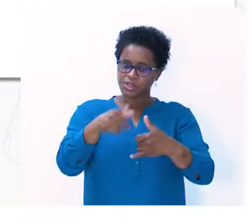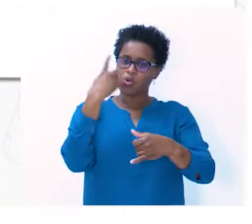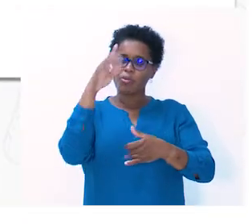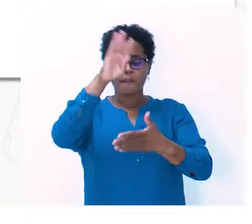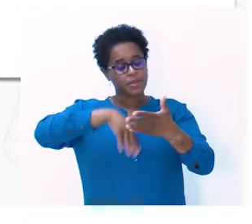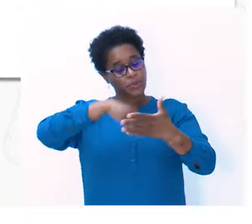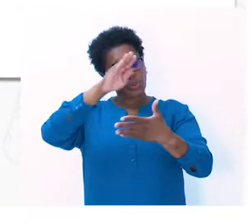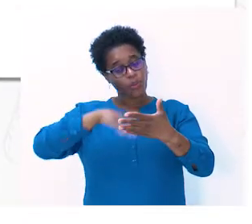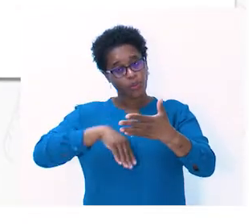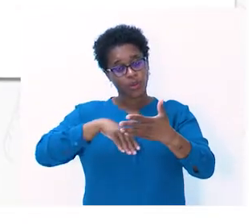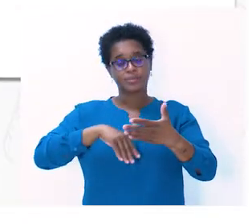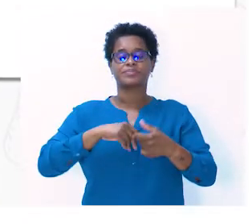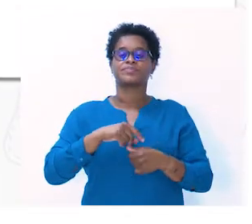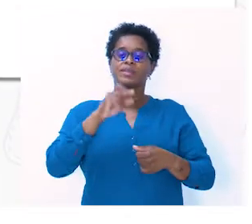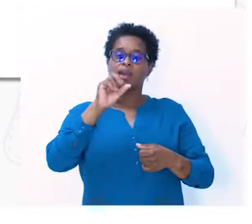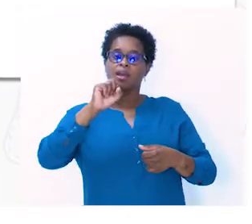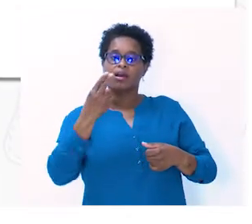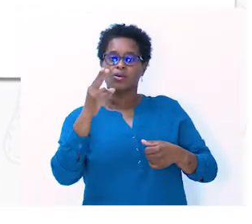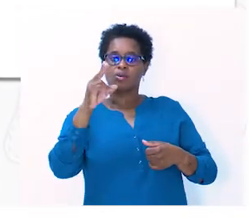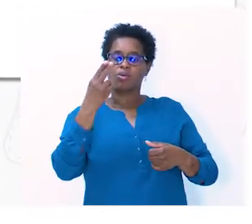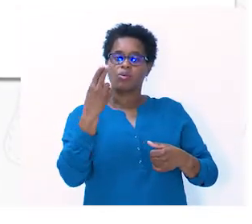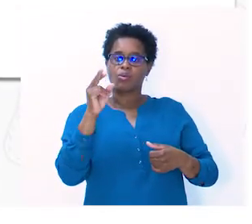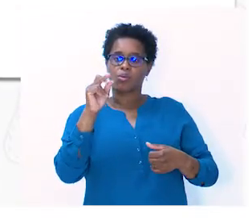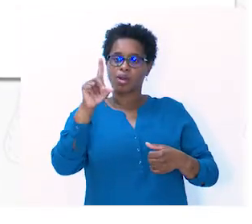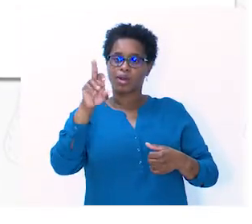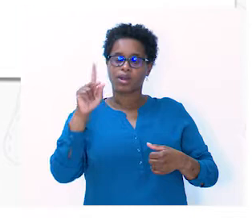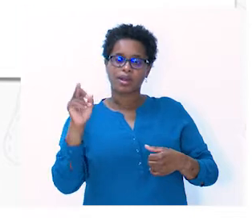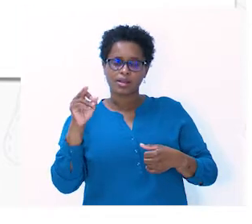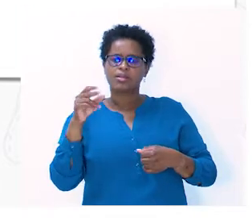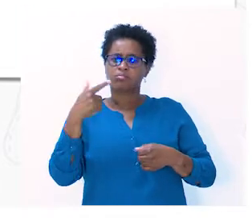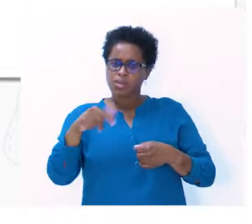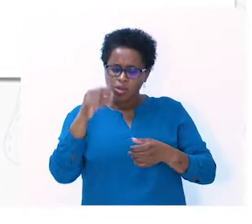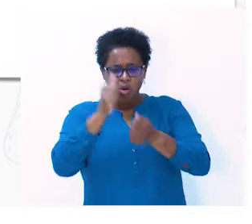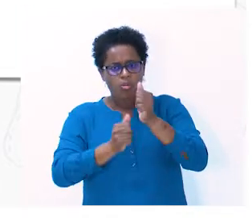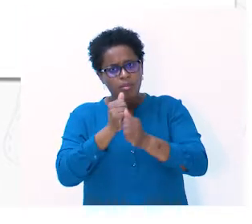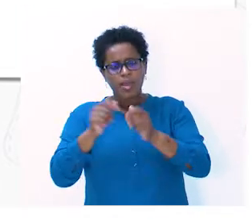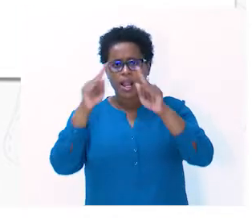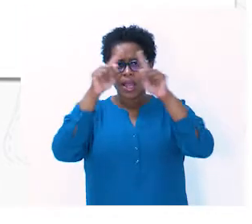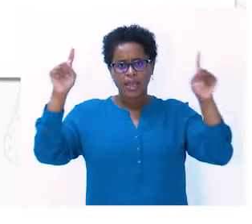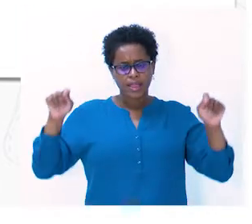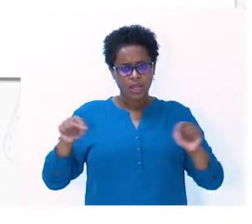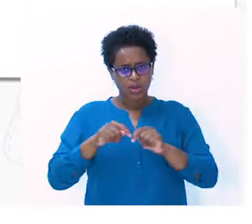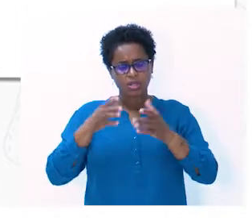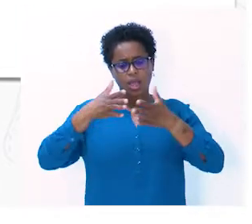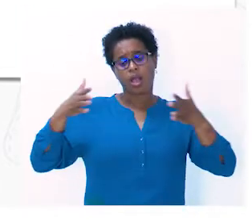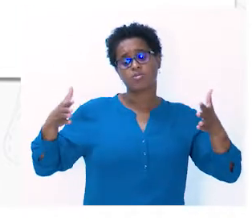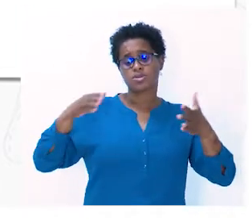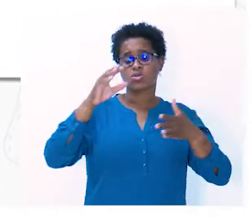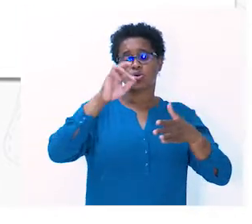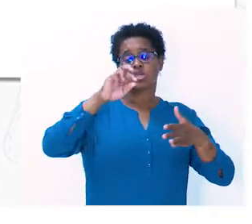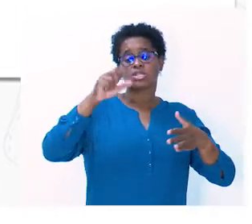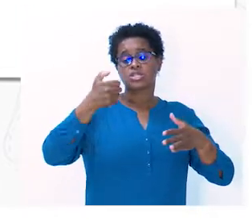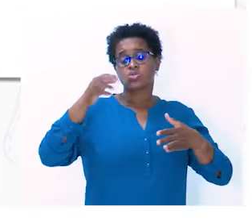seguinte: uma pintura a aguarela ocupa totalmente uma folha retangular de dimensões 85